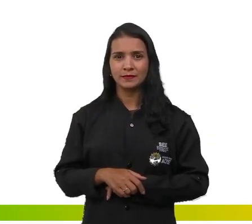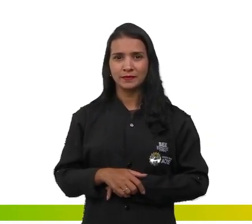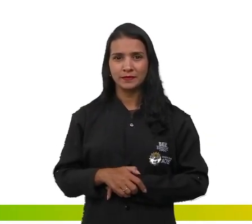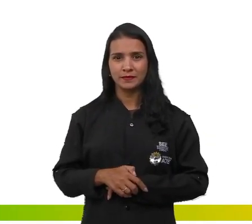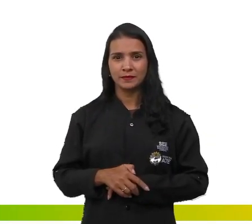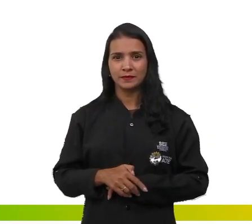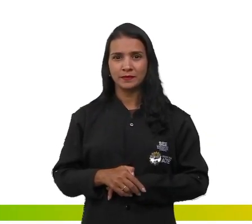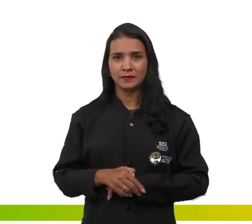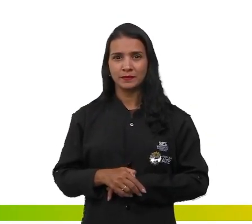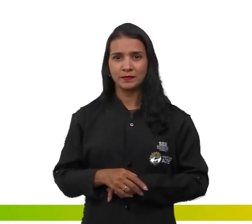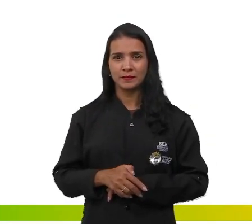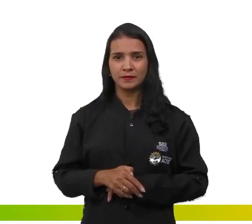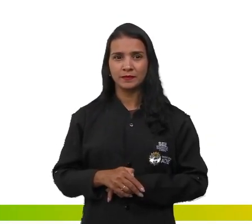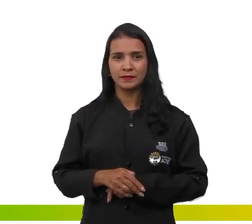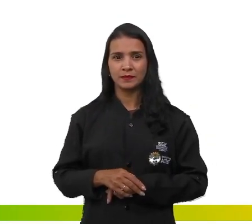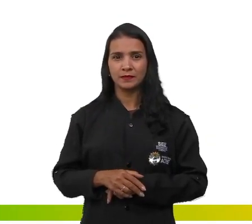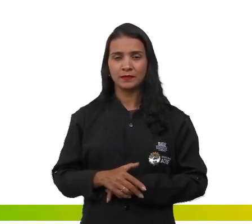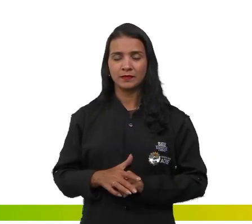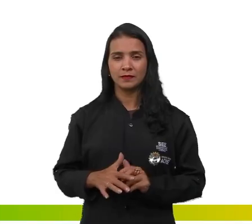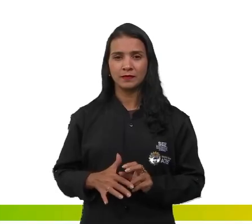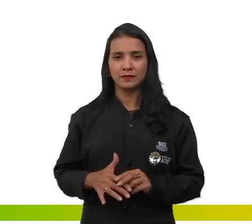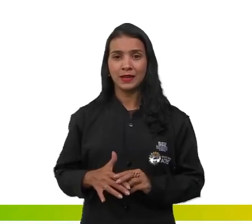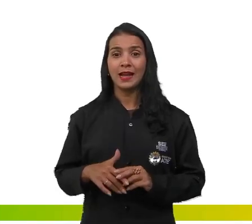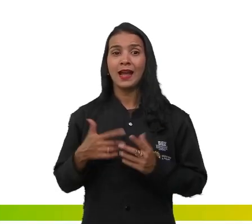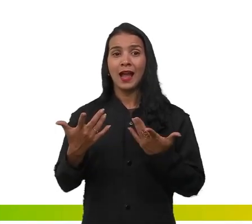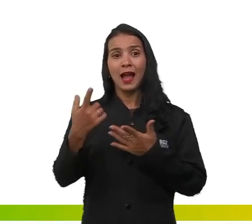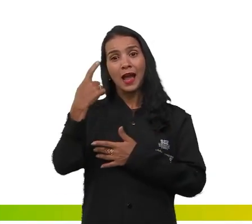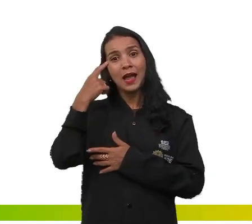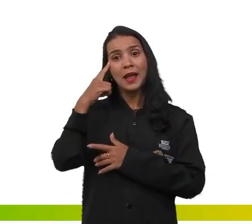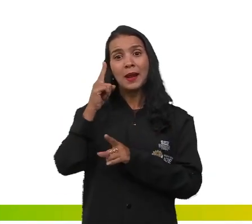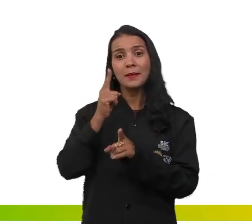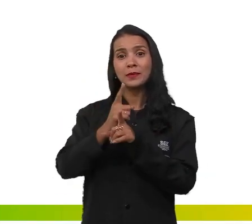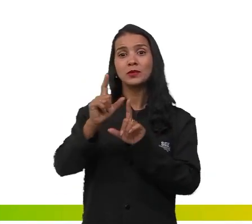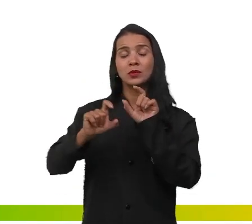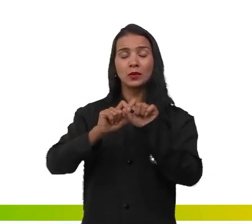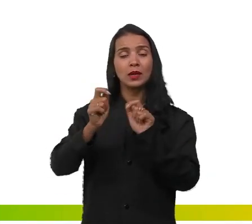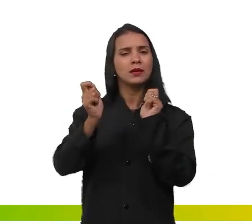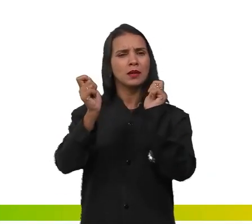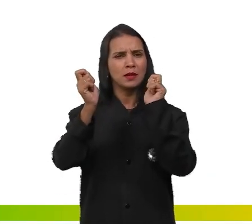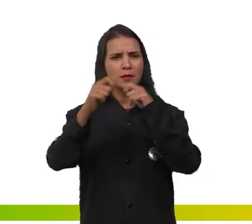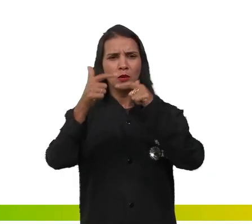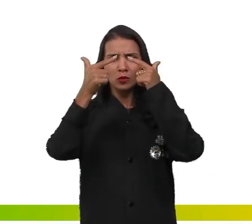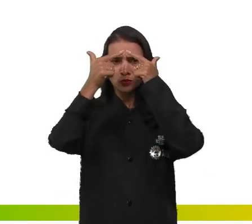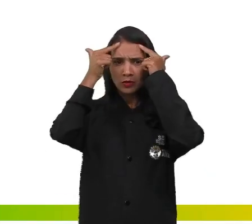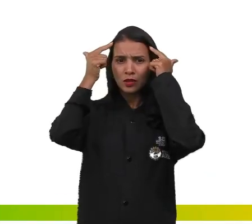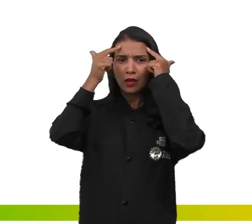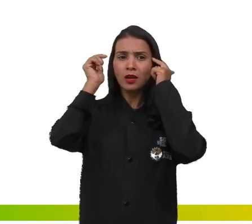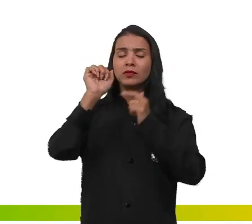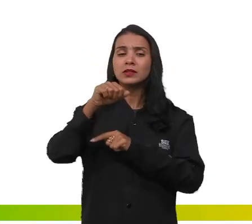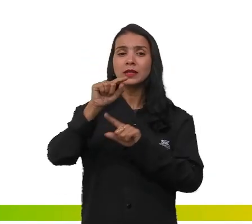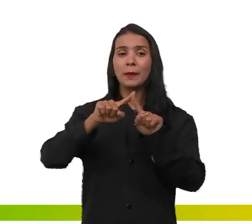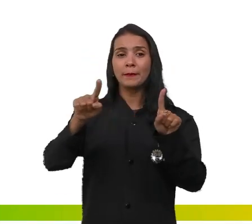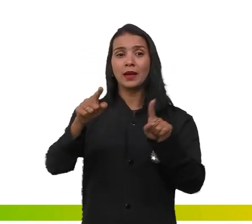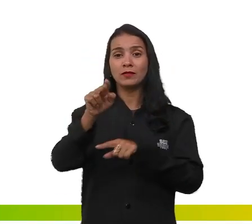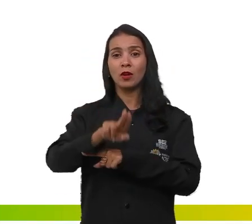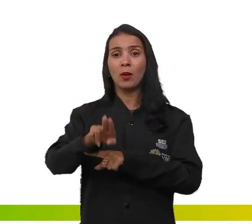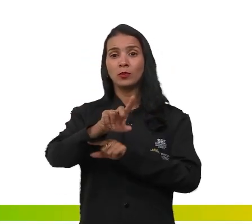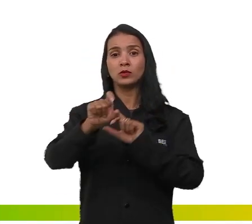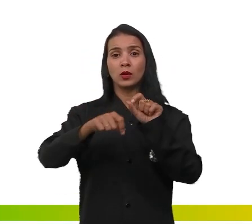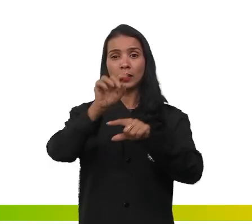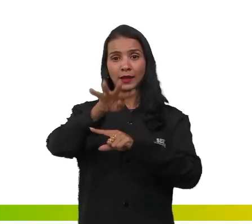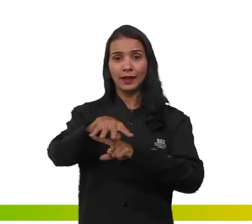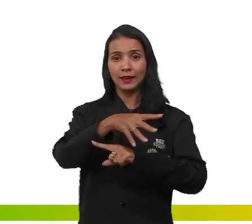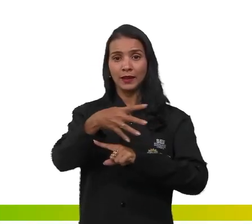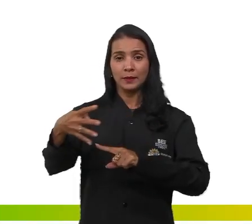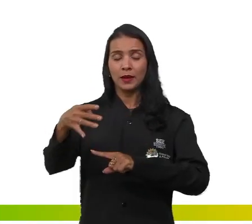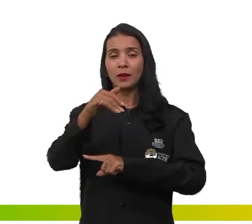Assim, concluiu que a chance de Leandro vir a ser calvo era de 50%. A gente vai usar aquela tabela lá, pessoal, olha só. Ele me